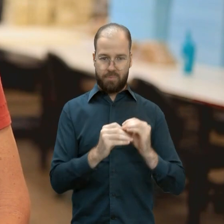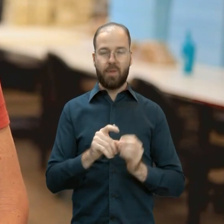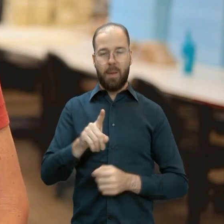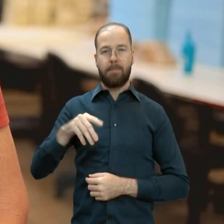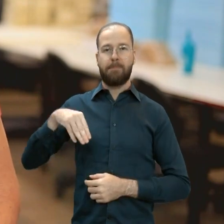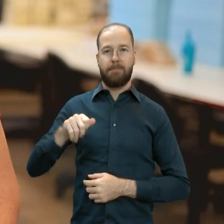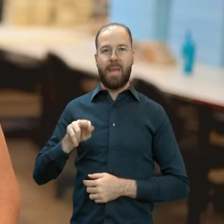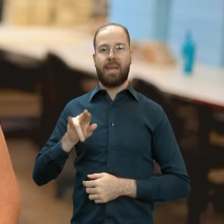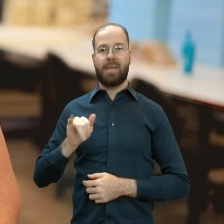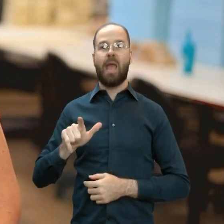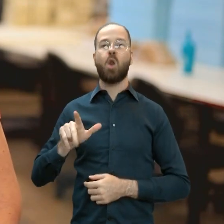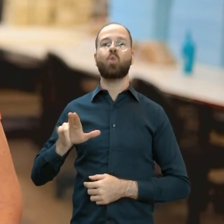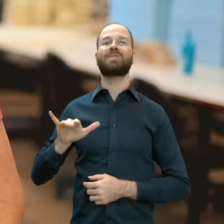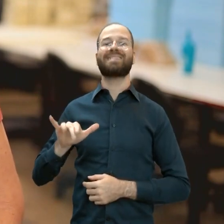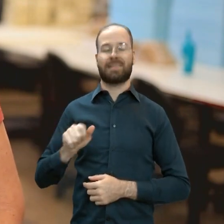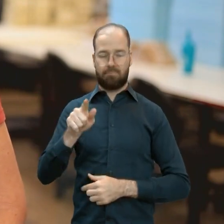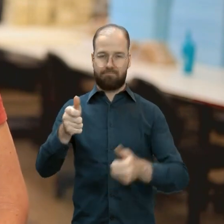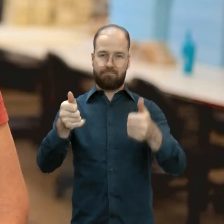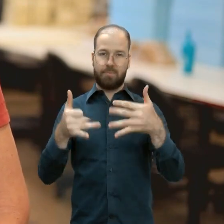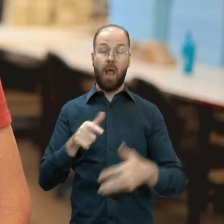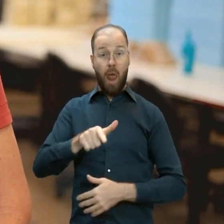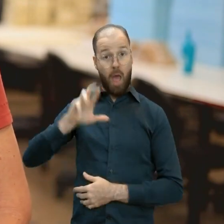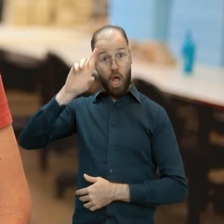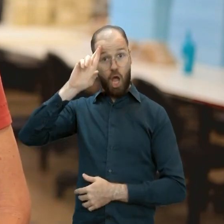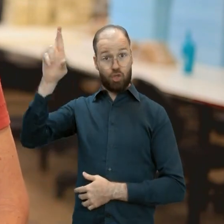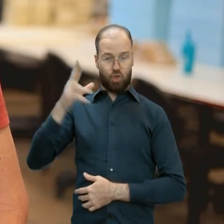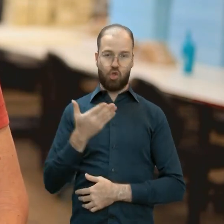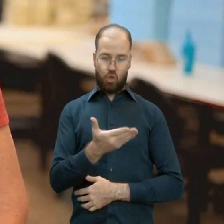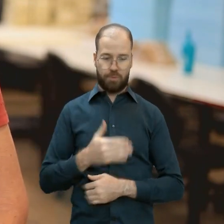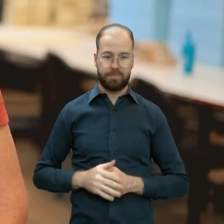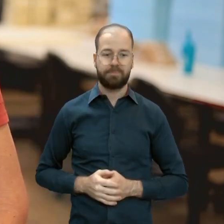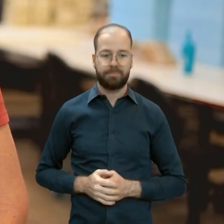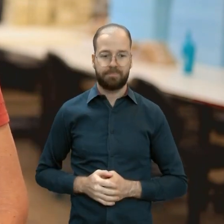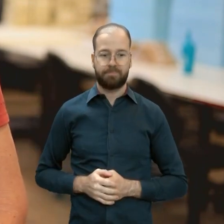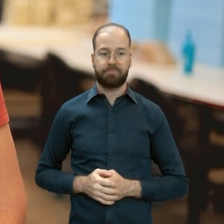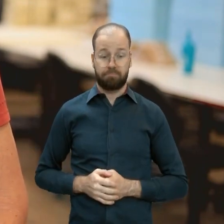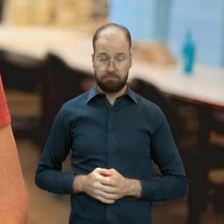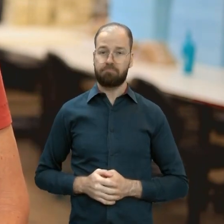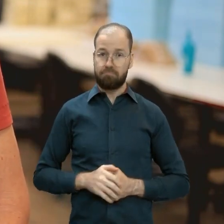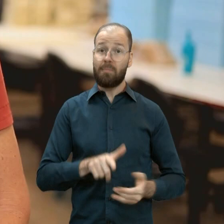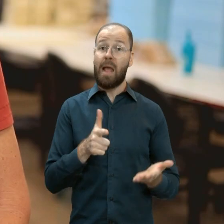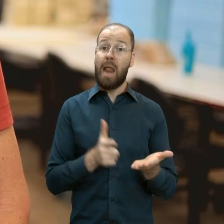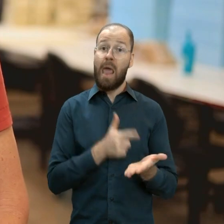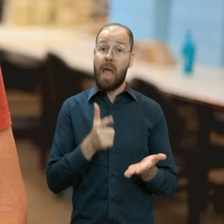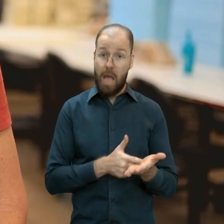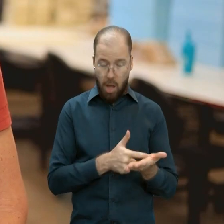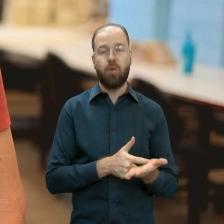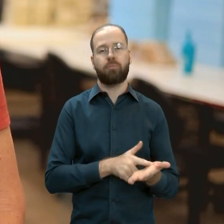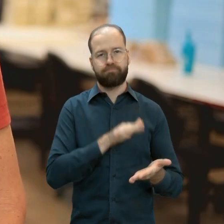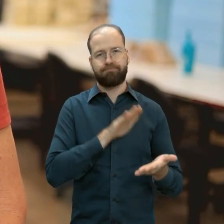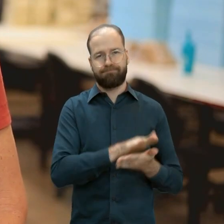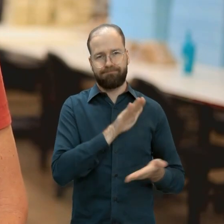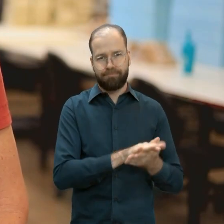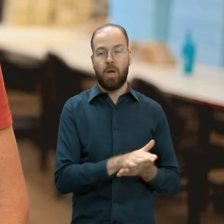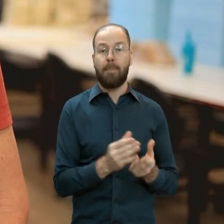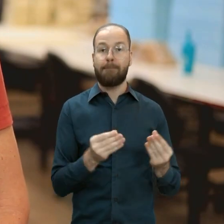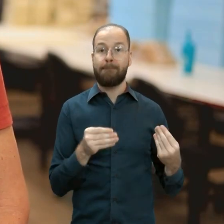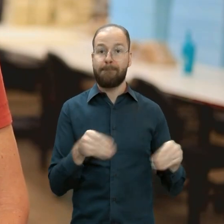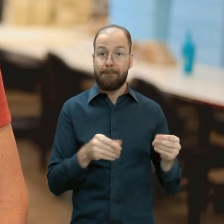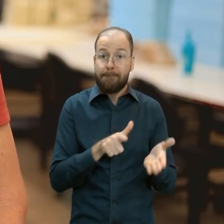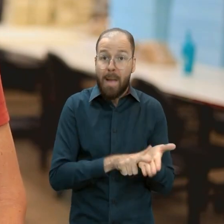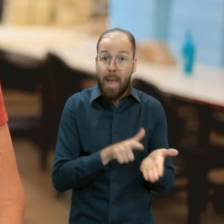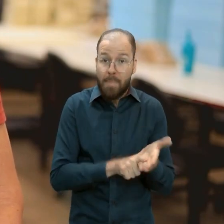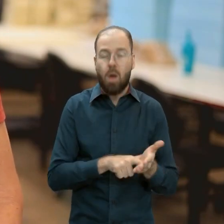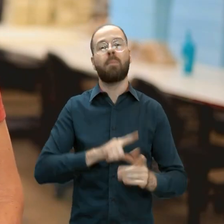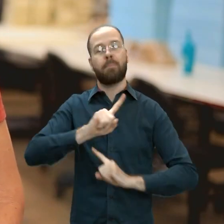diretora do órgão. Nós fazemos tanto livros impressos quanto e-books e toda a gama de